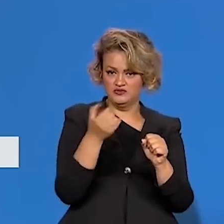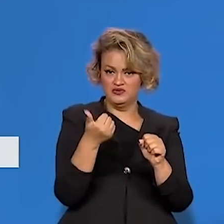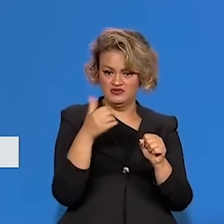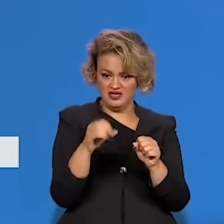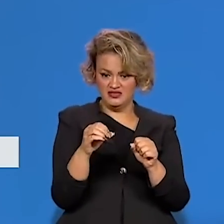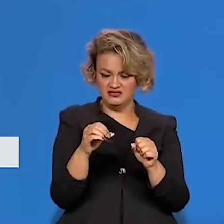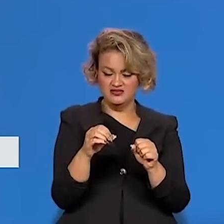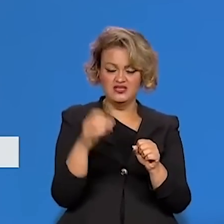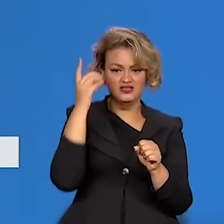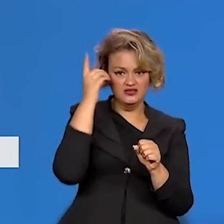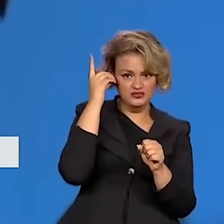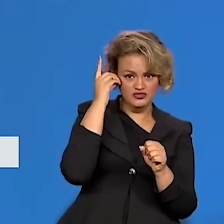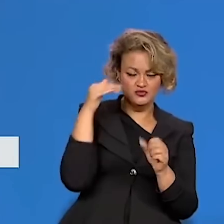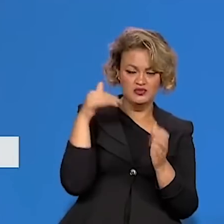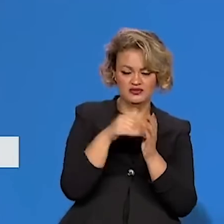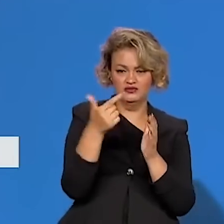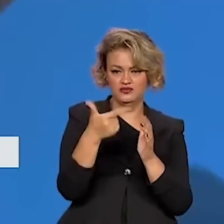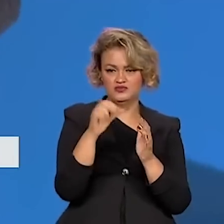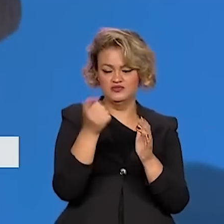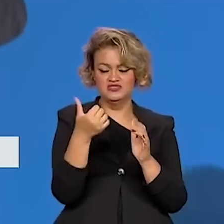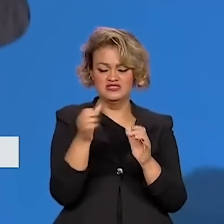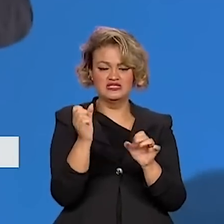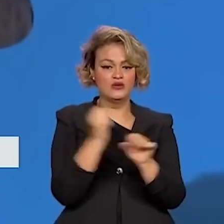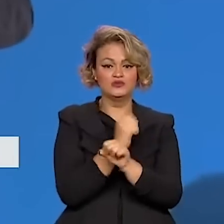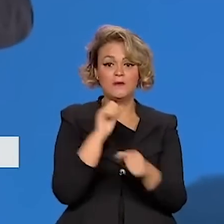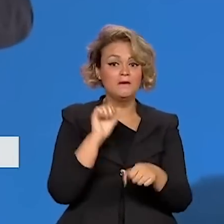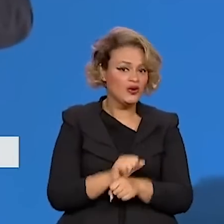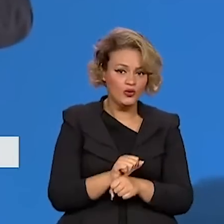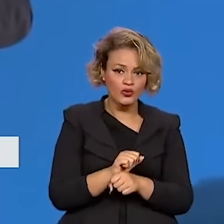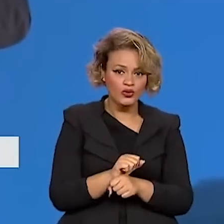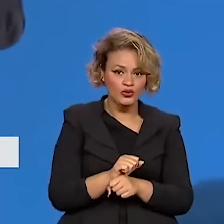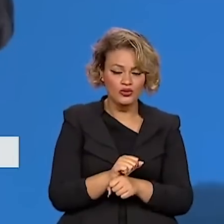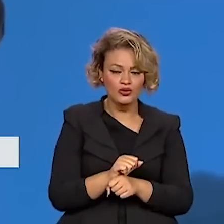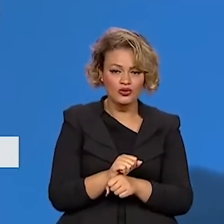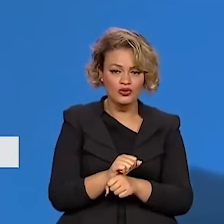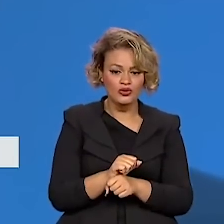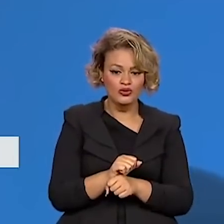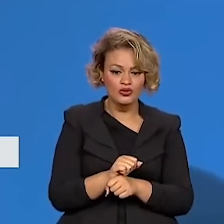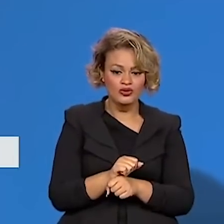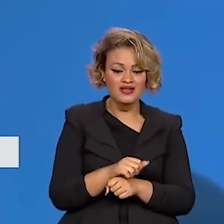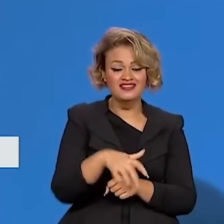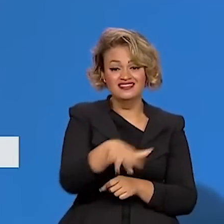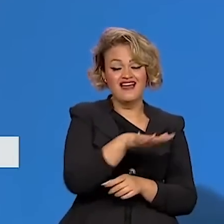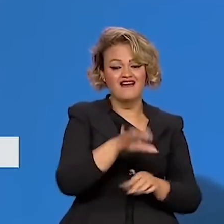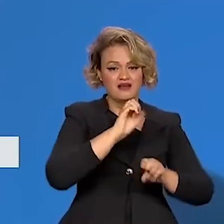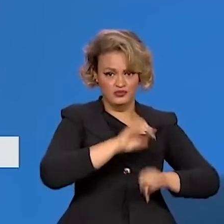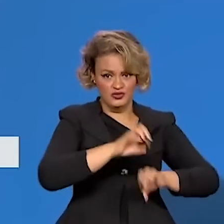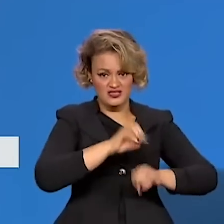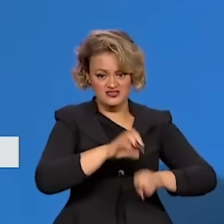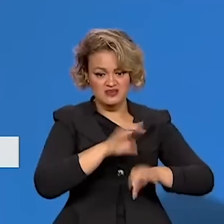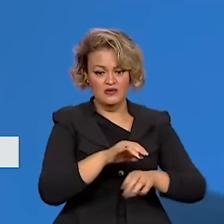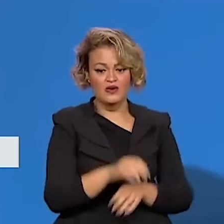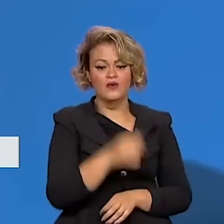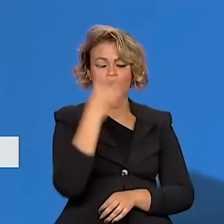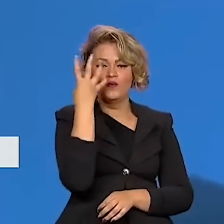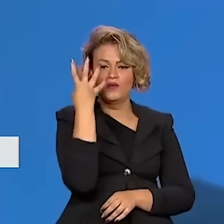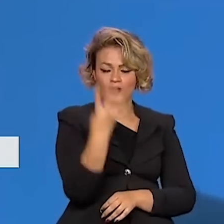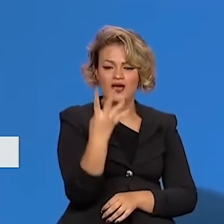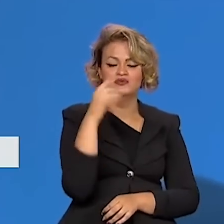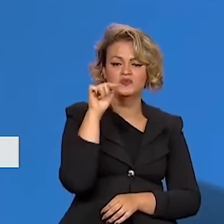e o governo até 2016 estão paralisadas só na área da Educação são